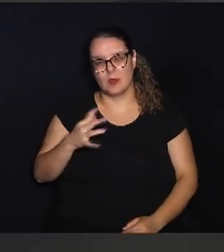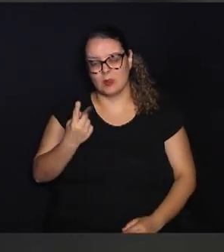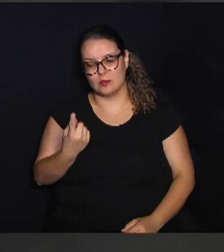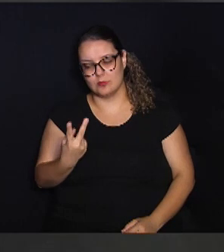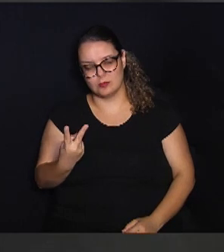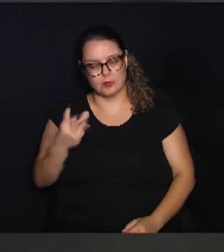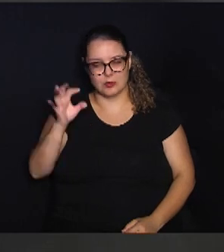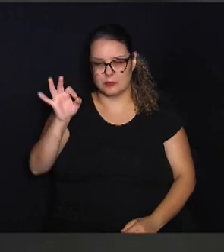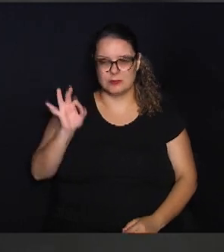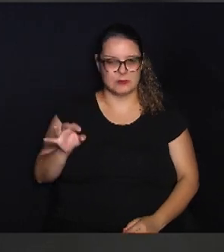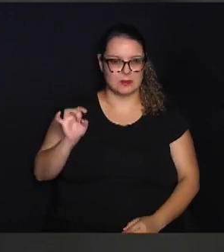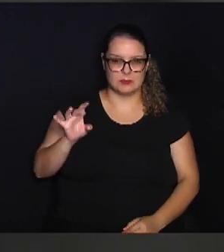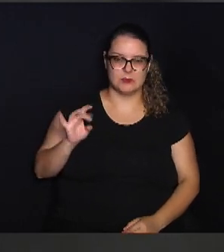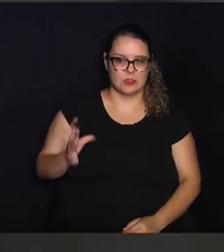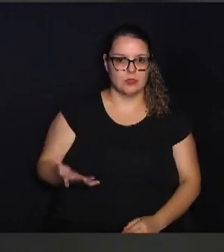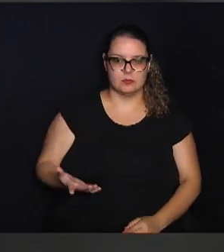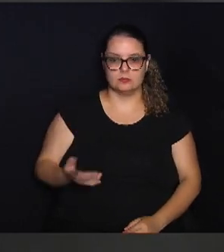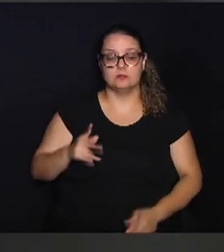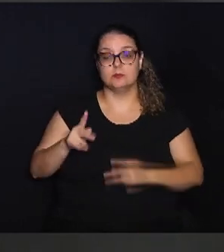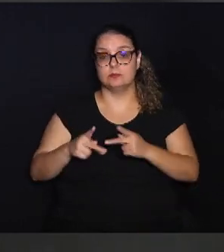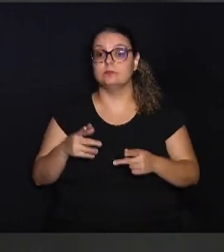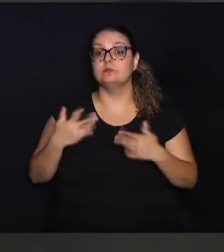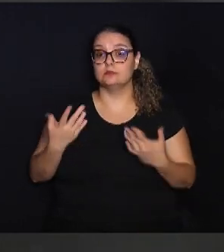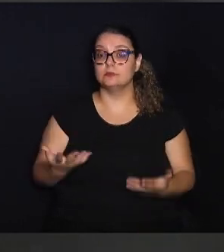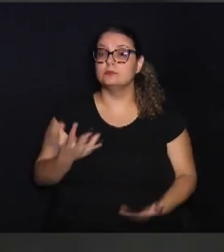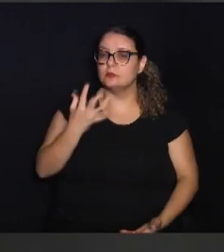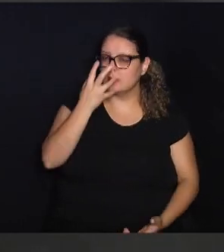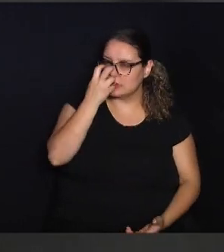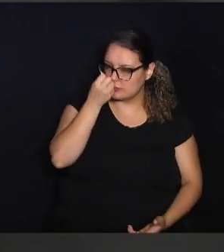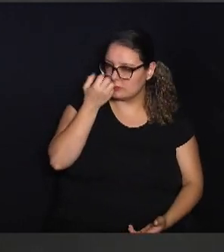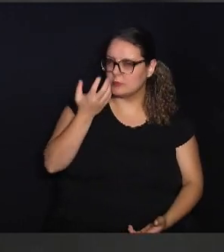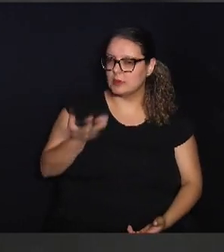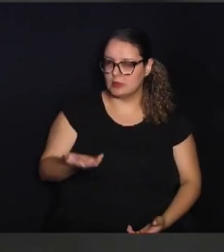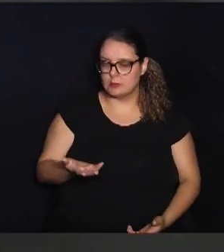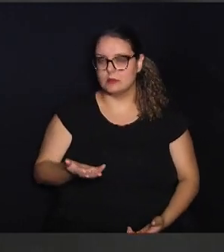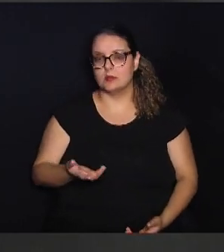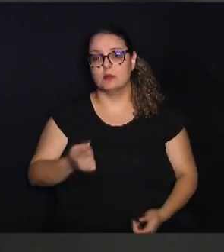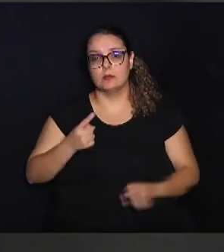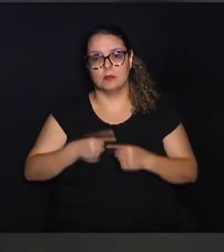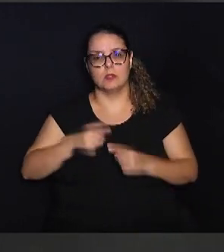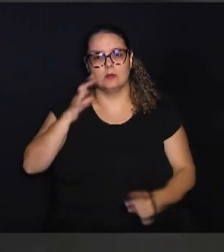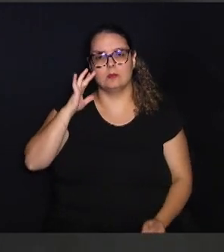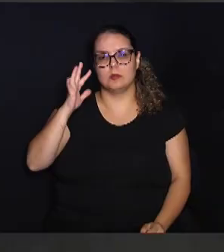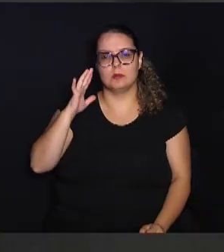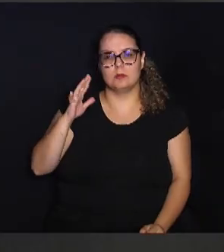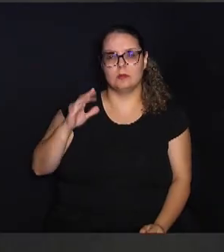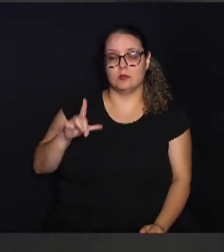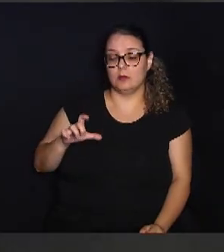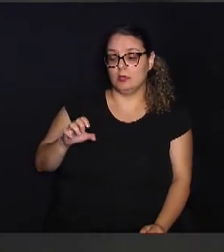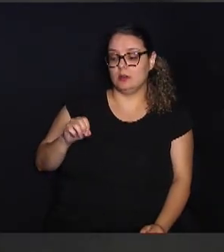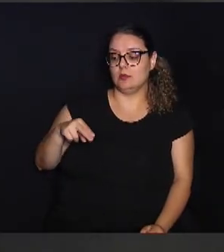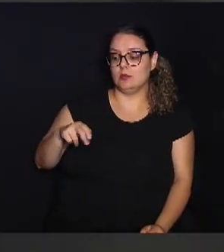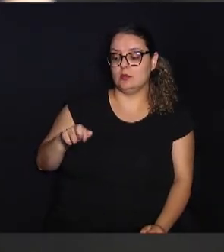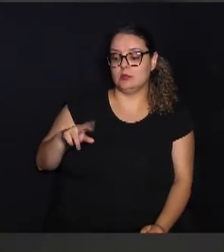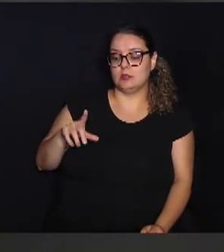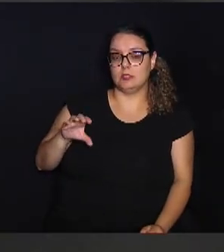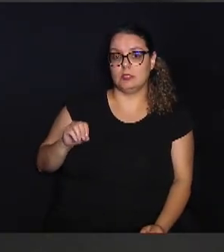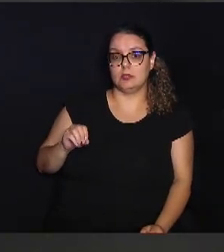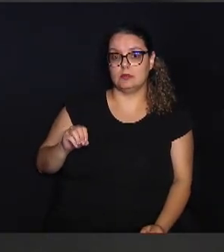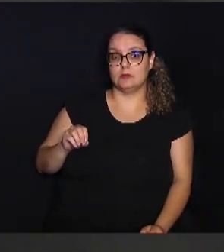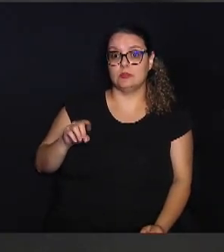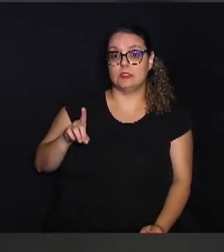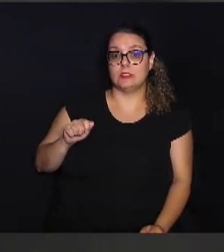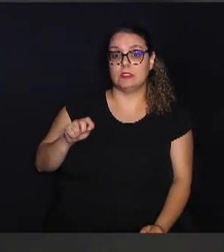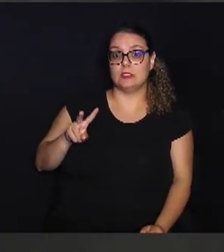Essa é a realidade. Então, nesse sentido, fica uma frustração, porque você imagina o Leonardo da Vinci falando de helicóptero e avião lá na